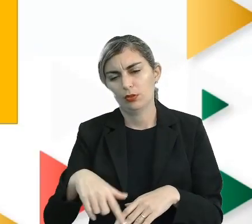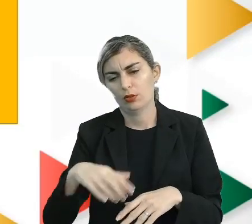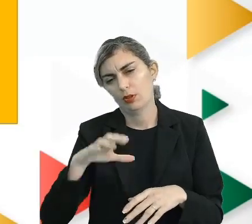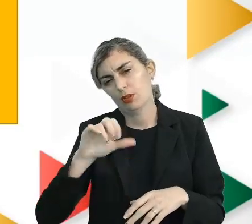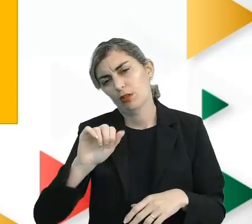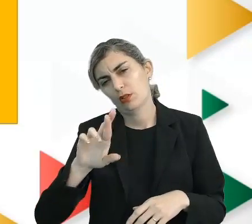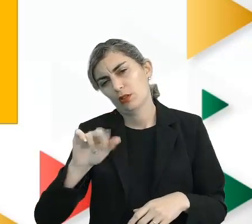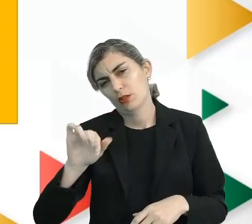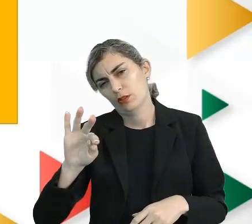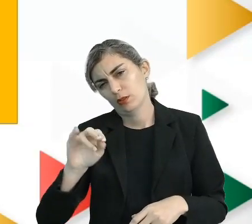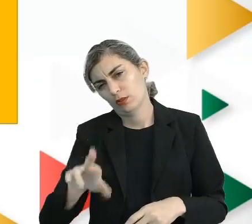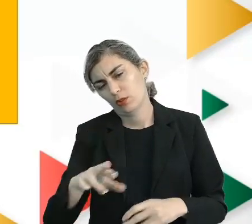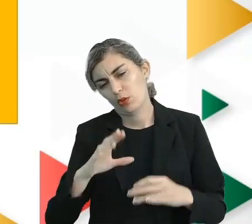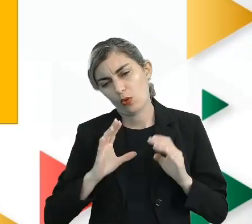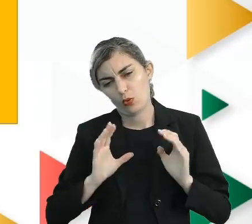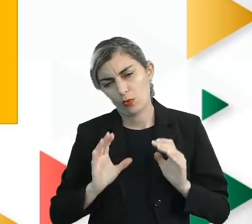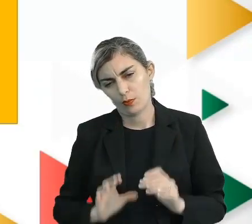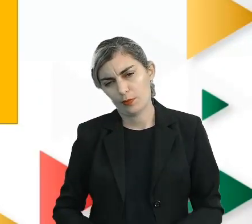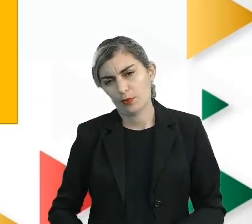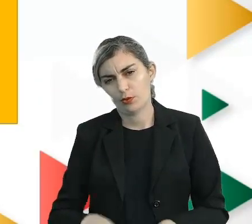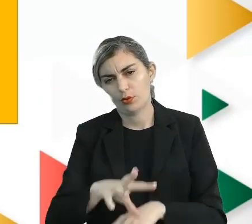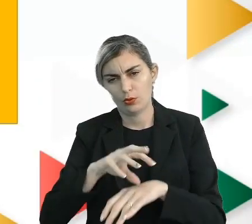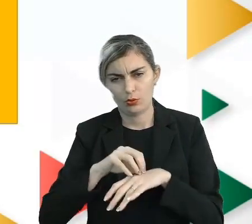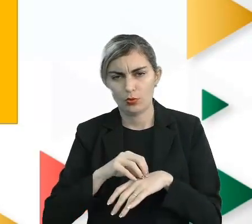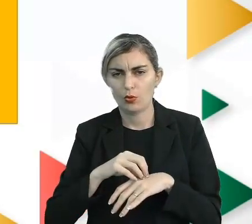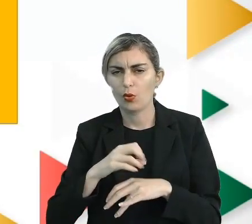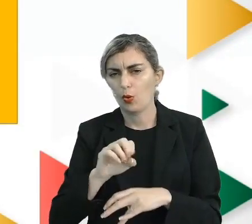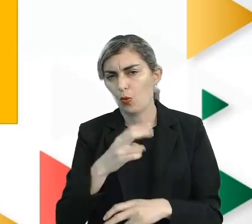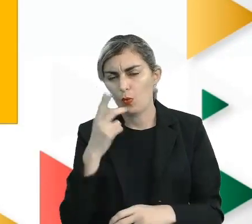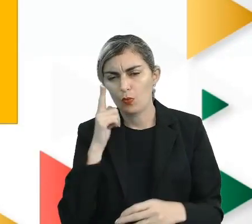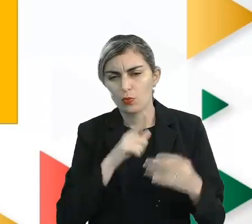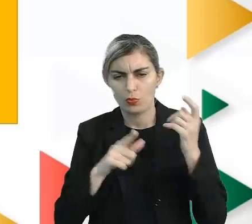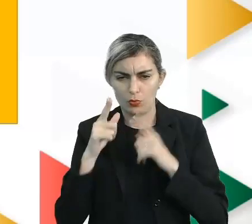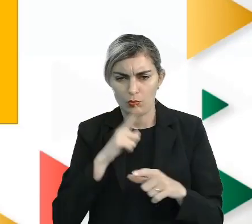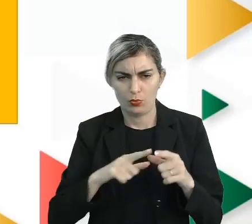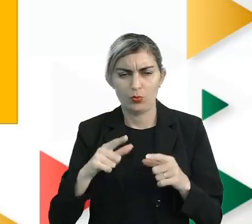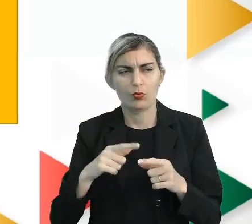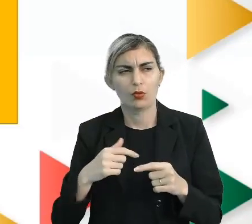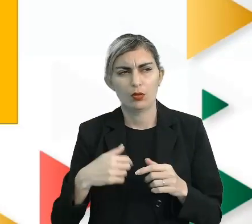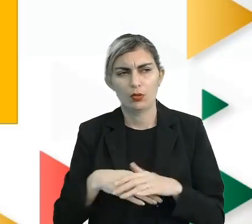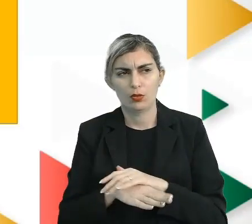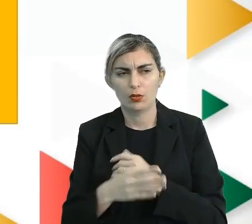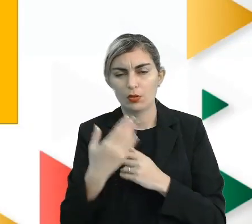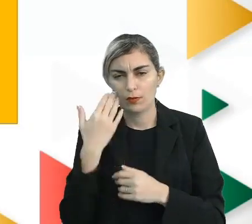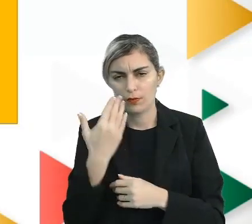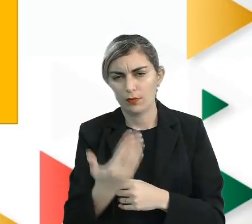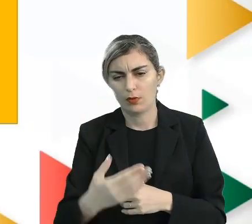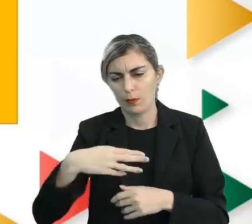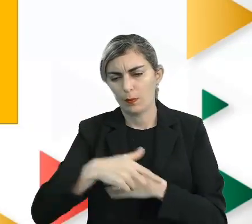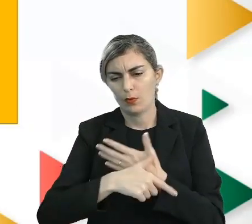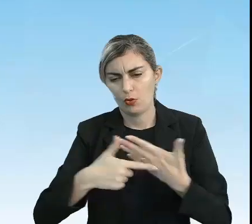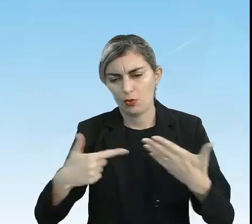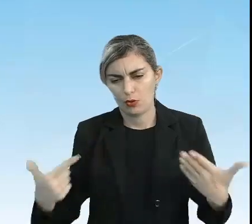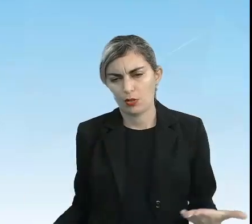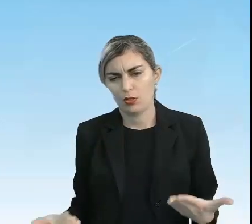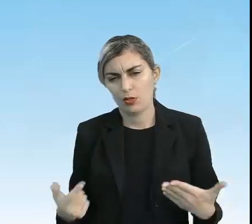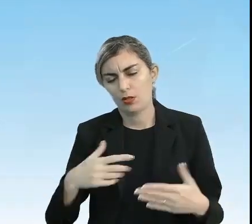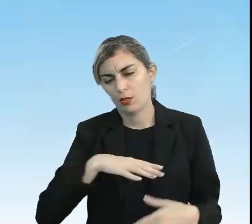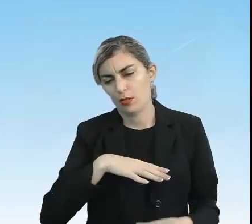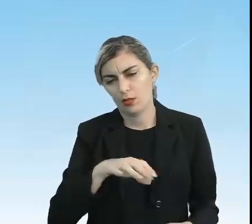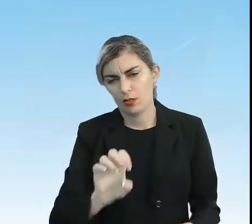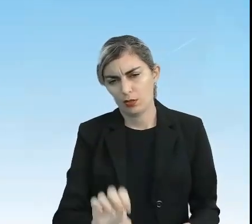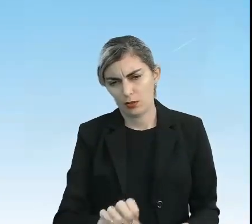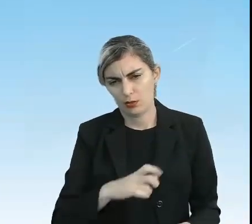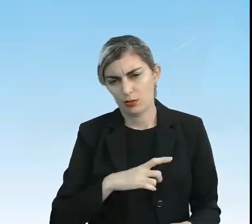caráter e costume, comportamento adquirido ou conquistado, um hábito. Essa questão da moral e essa questão da